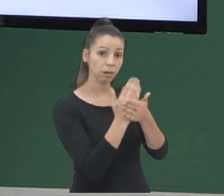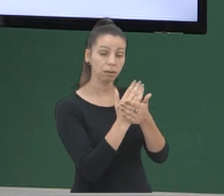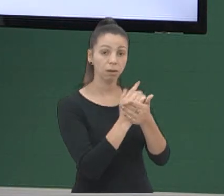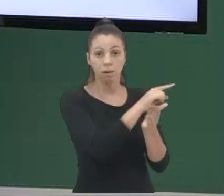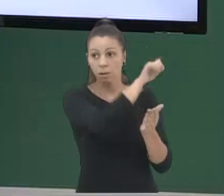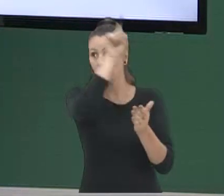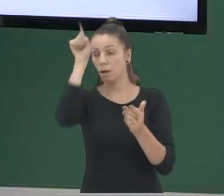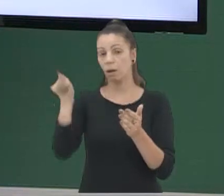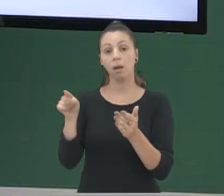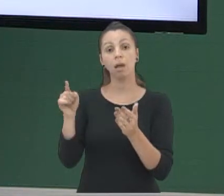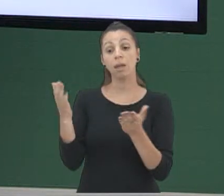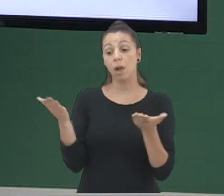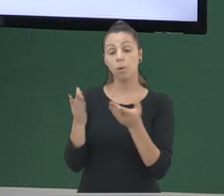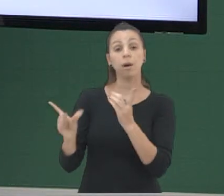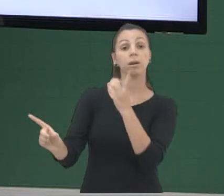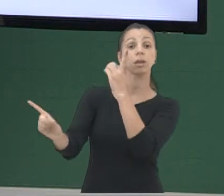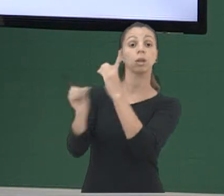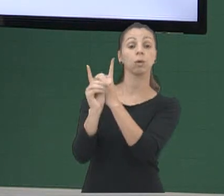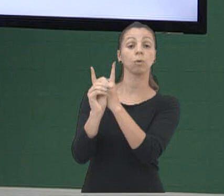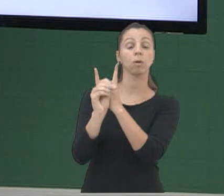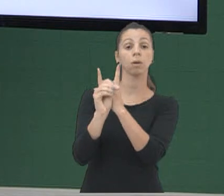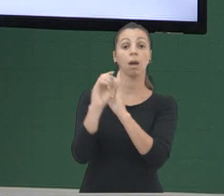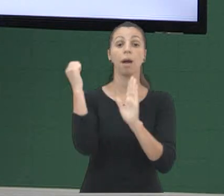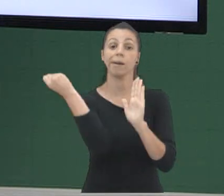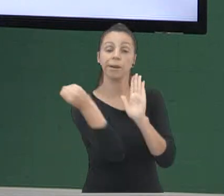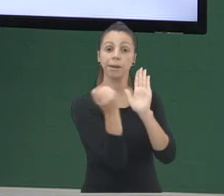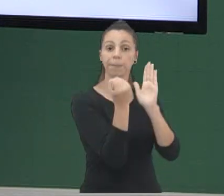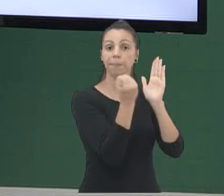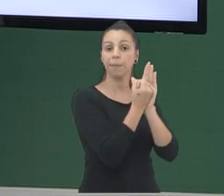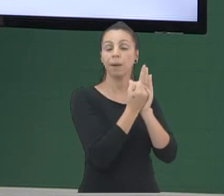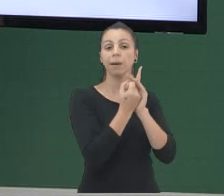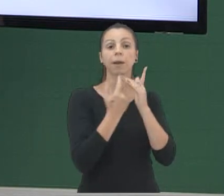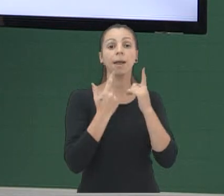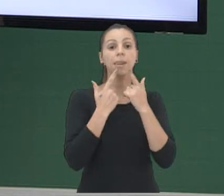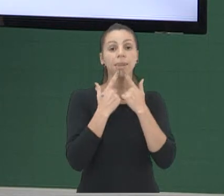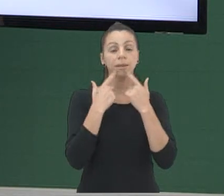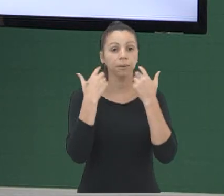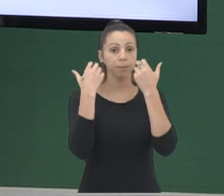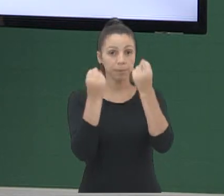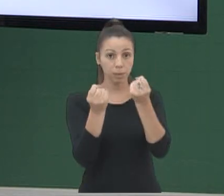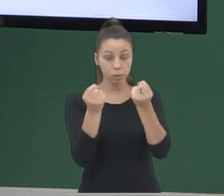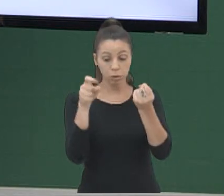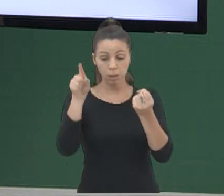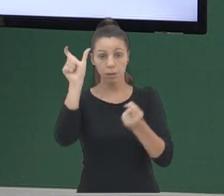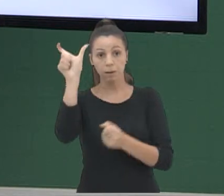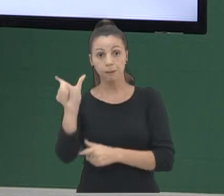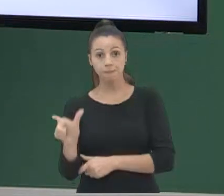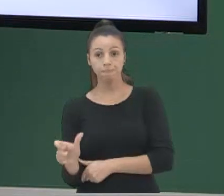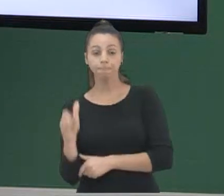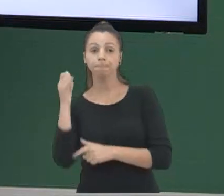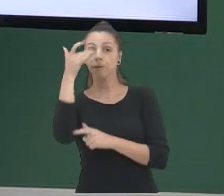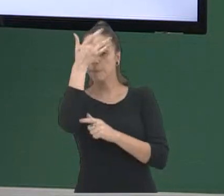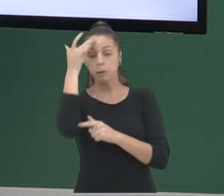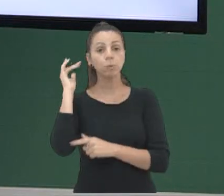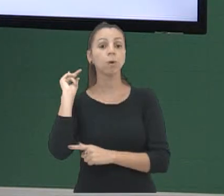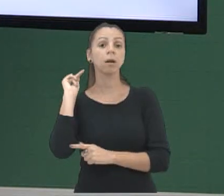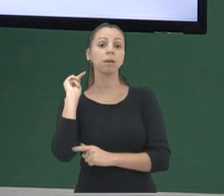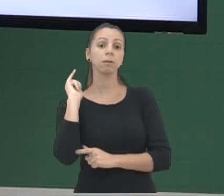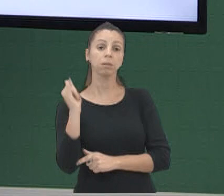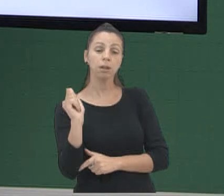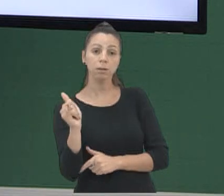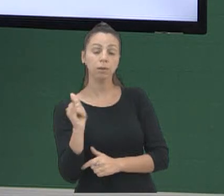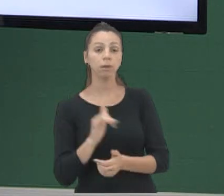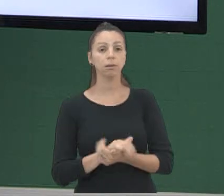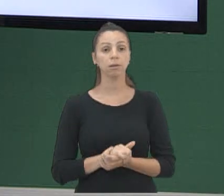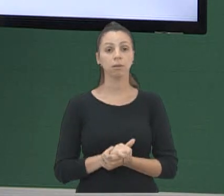pergunta, que você encontre as marcas linguísticas desse narrador. Tá, o narrador é esse, mas como que eu sei?